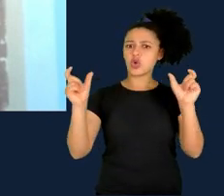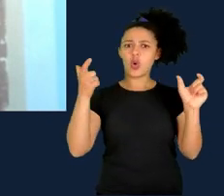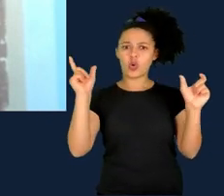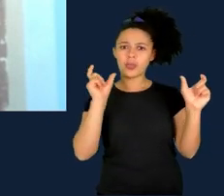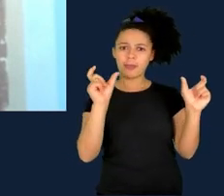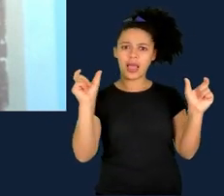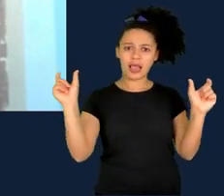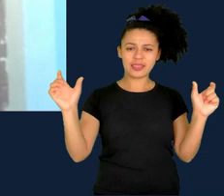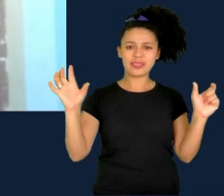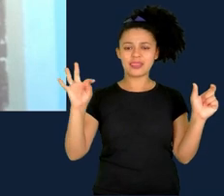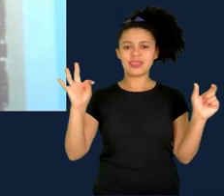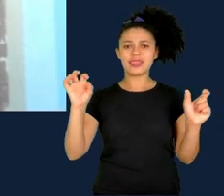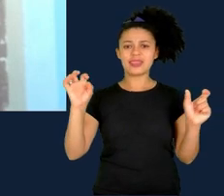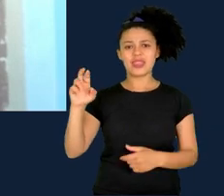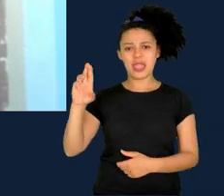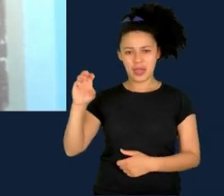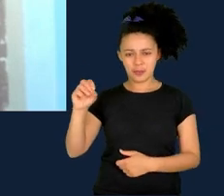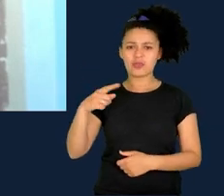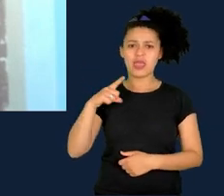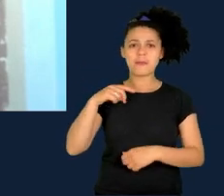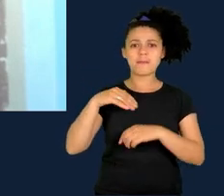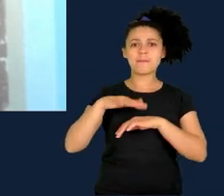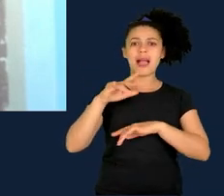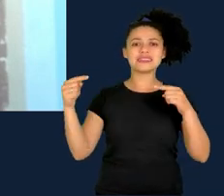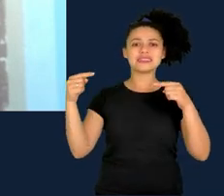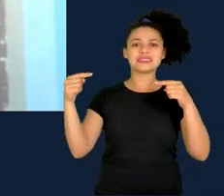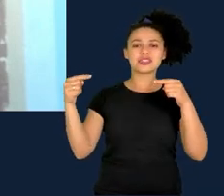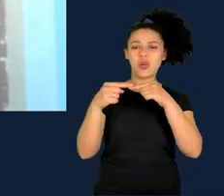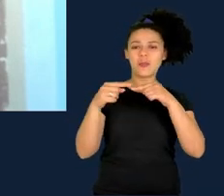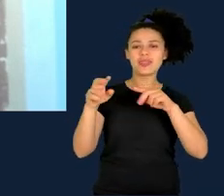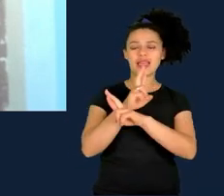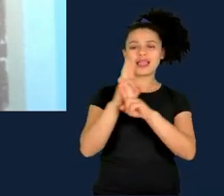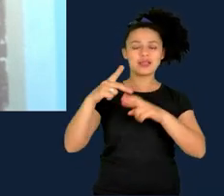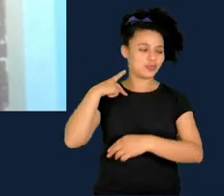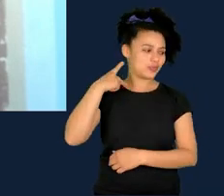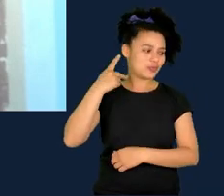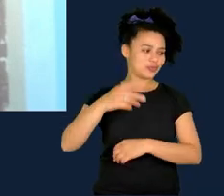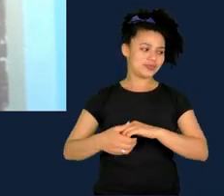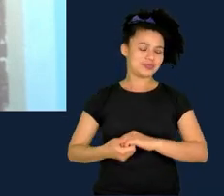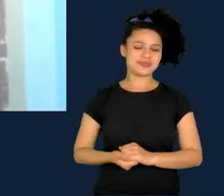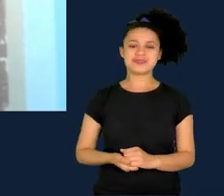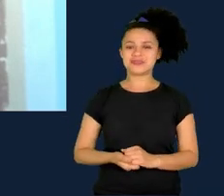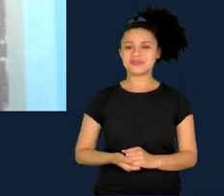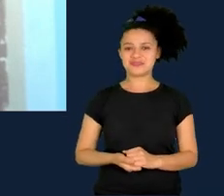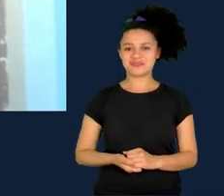Talvez eu convide o Clayton a fazer uma consideração e depois a gente faz as considerações finais.